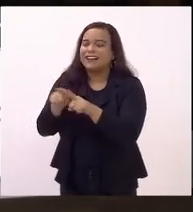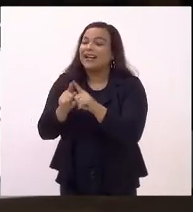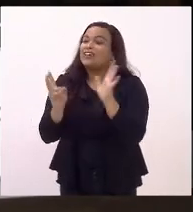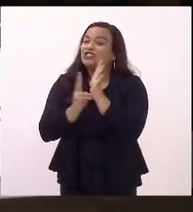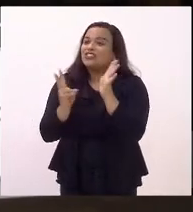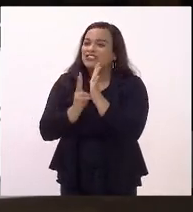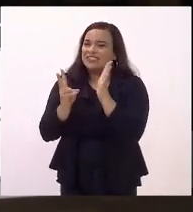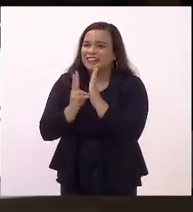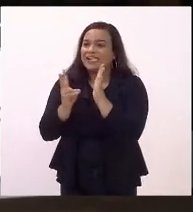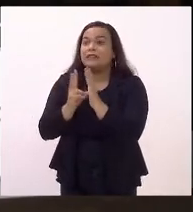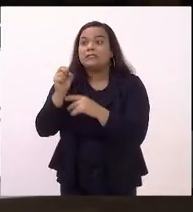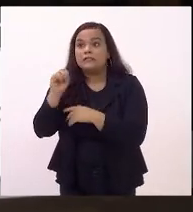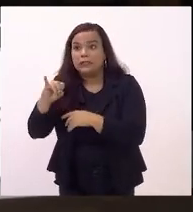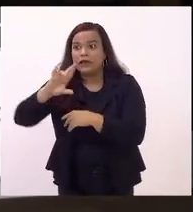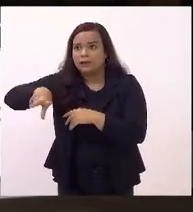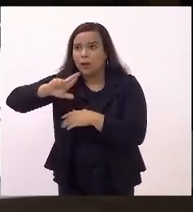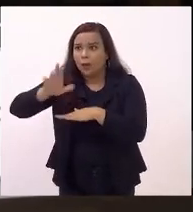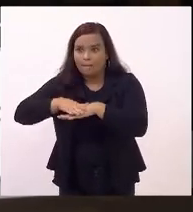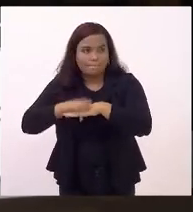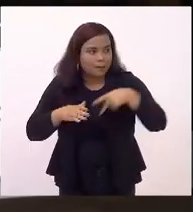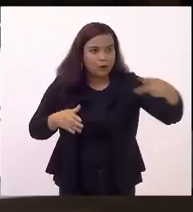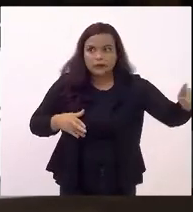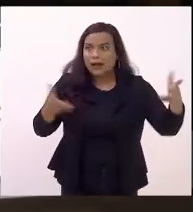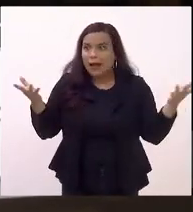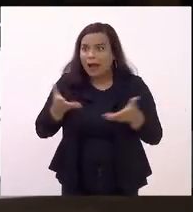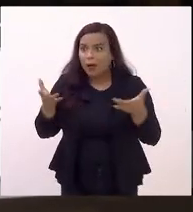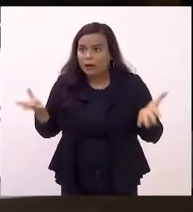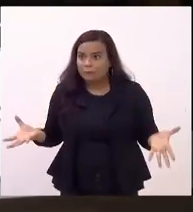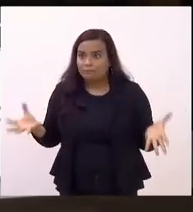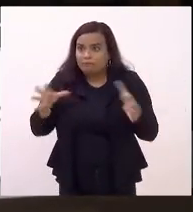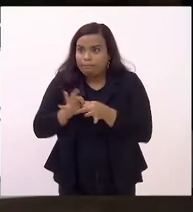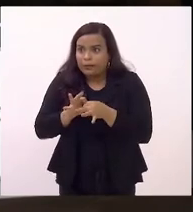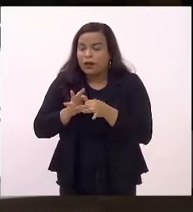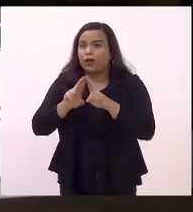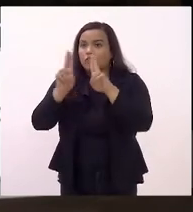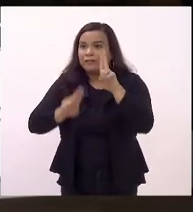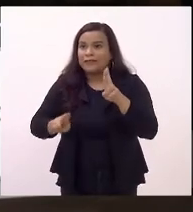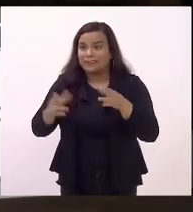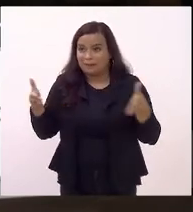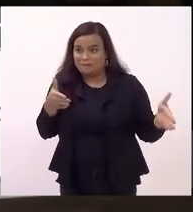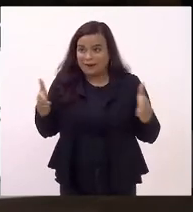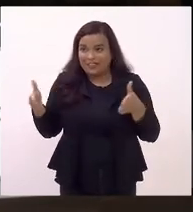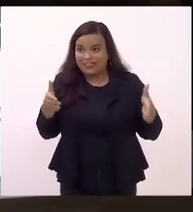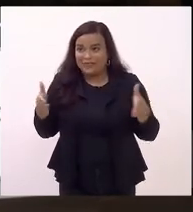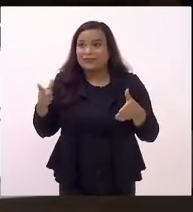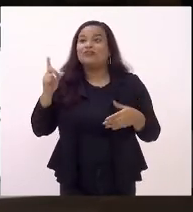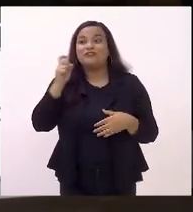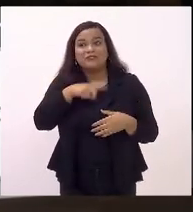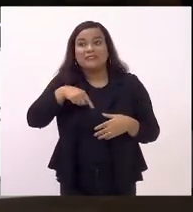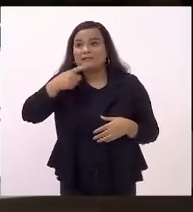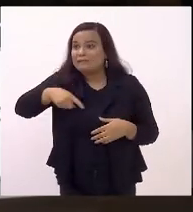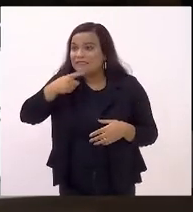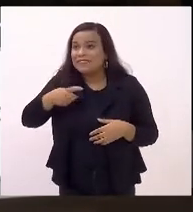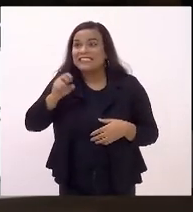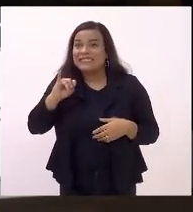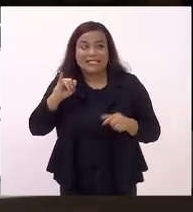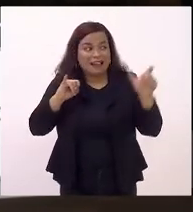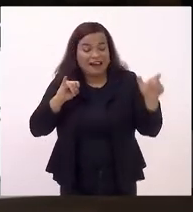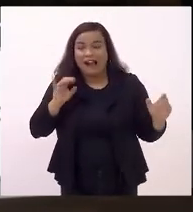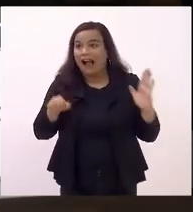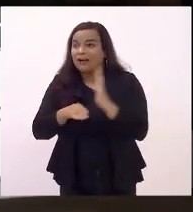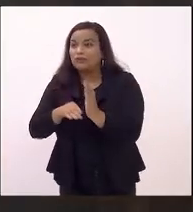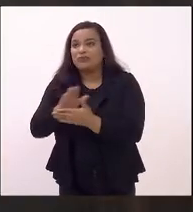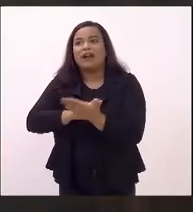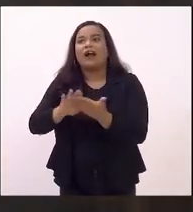o trâmite para implementar agora na universidade, que estamos na fase de implementação. Há muitas pessoas aqui, Ivani, e